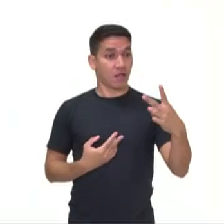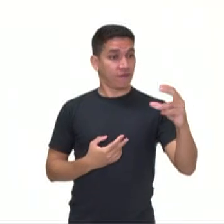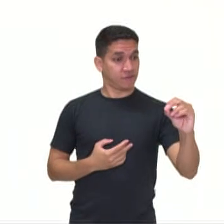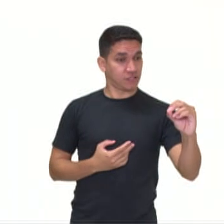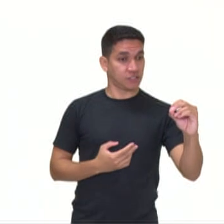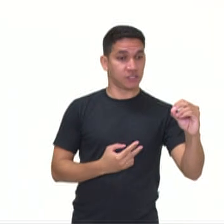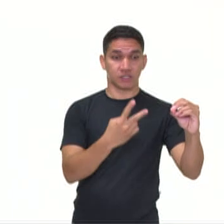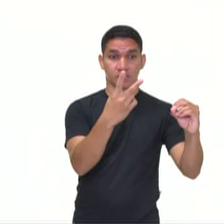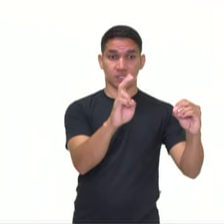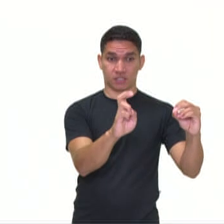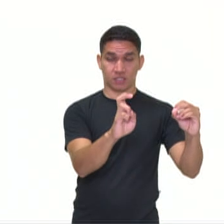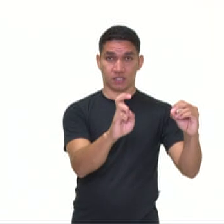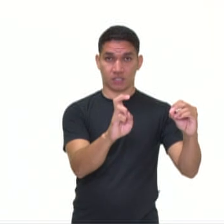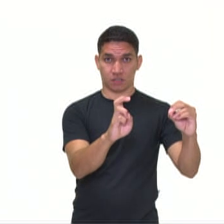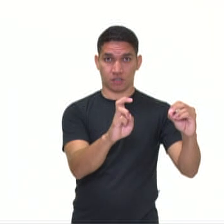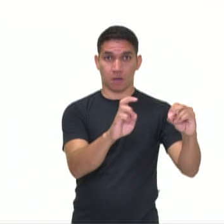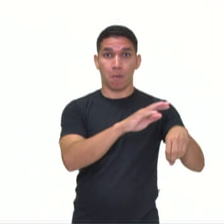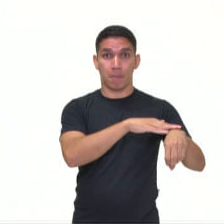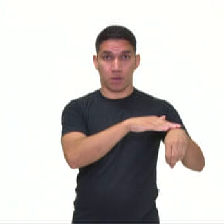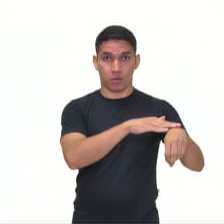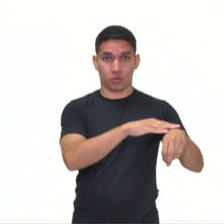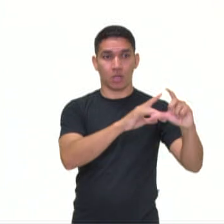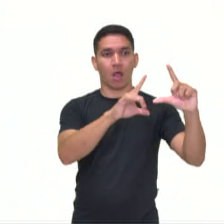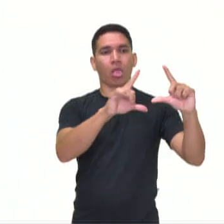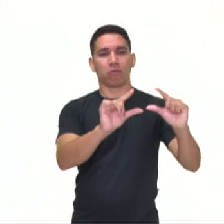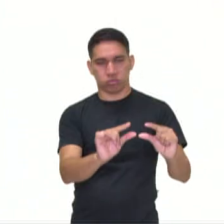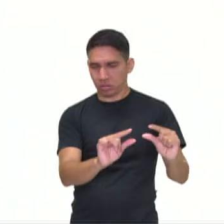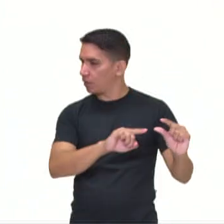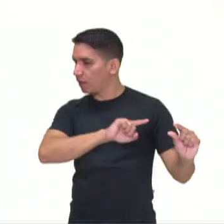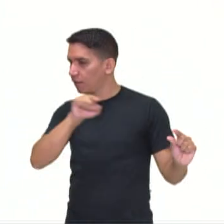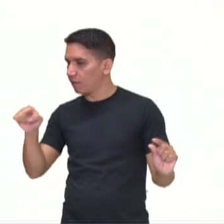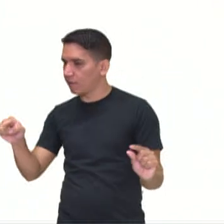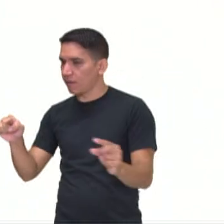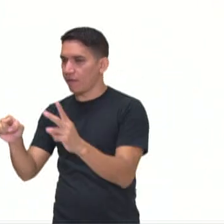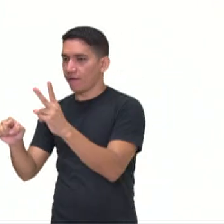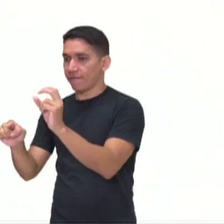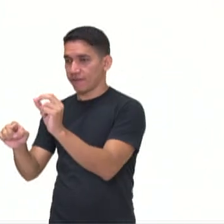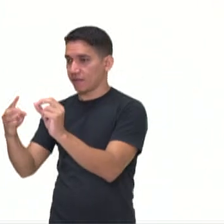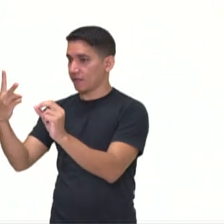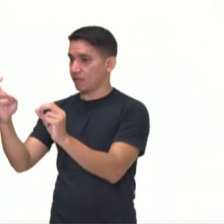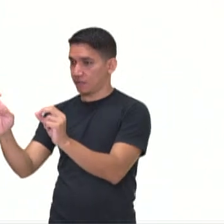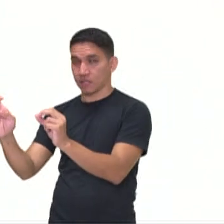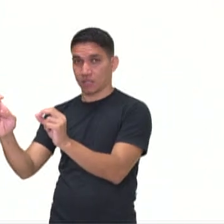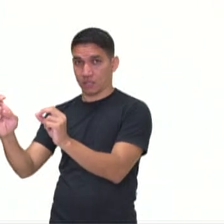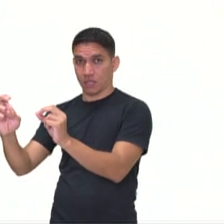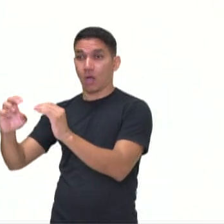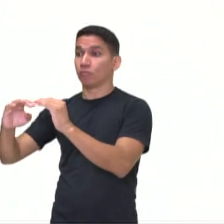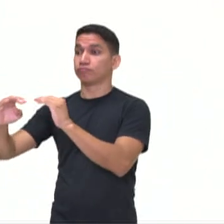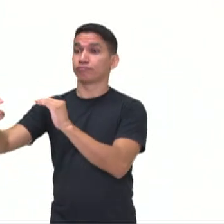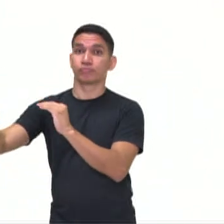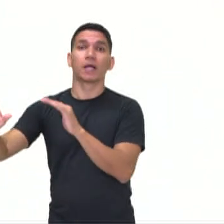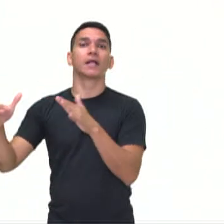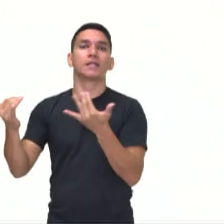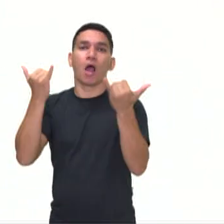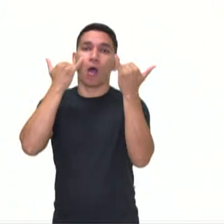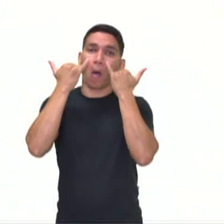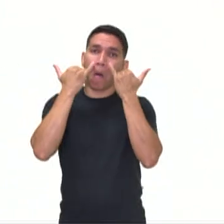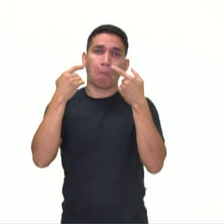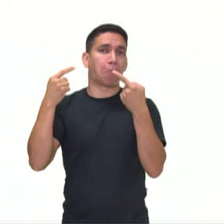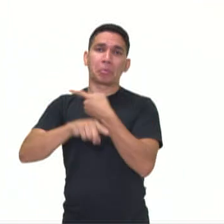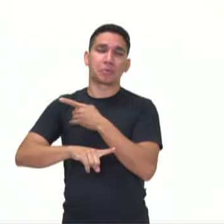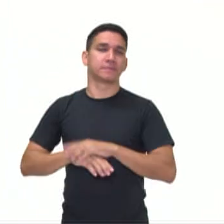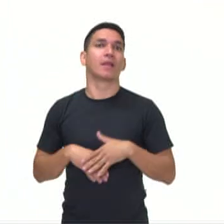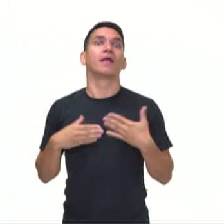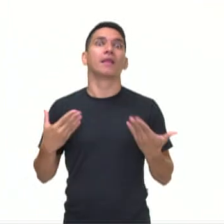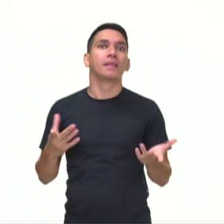20 e 25 minutos está decrescendo, ó, tá vendo? E aqui entre 20 e 25 minutos está constante, então essa informação não bate.